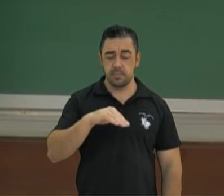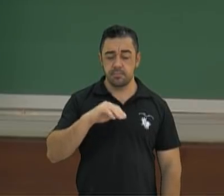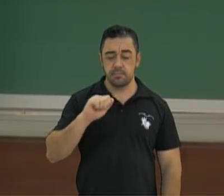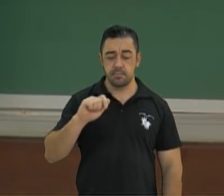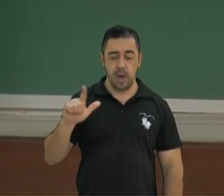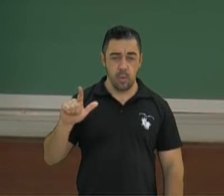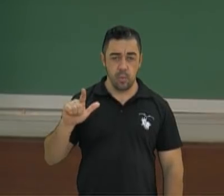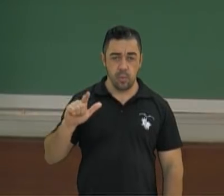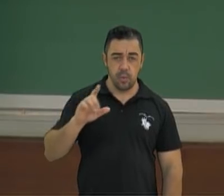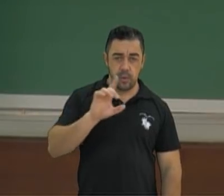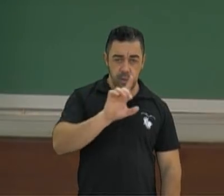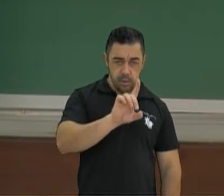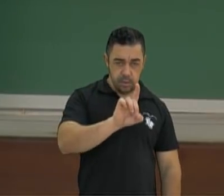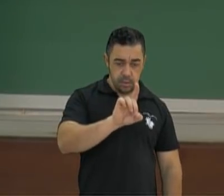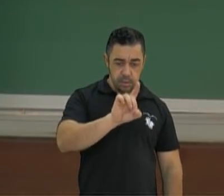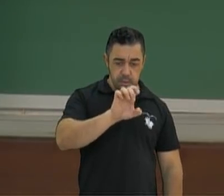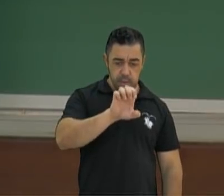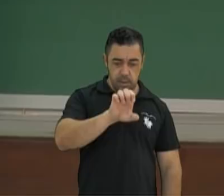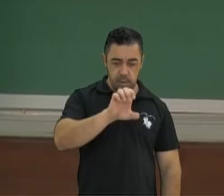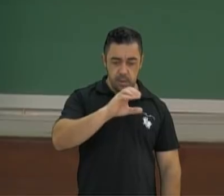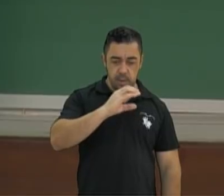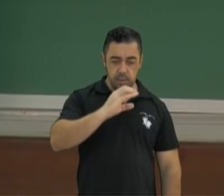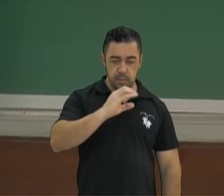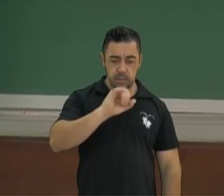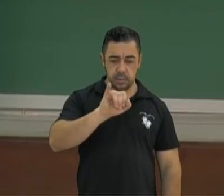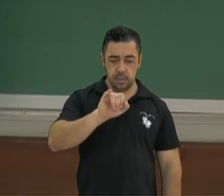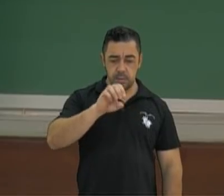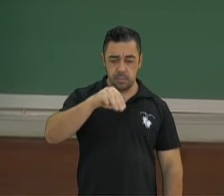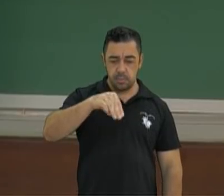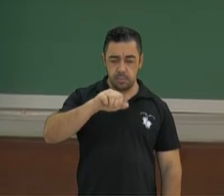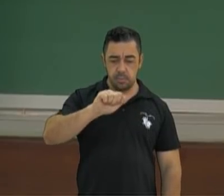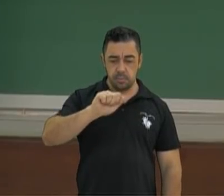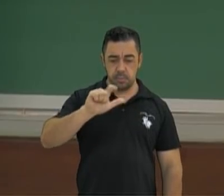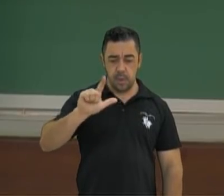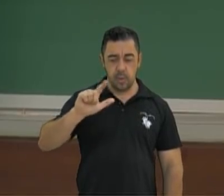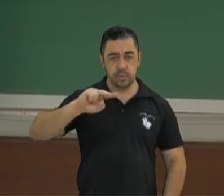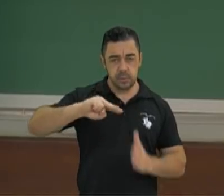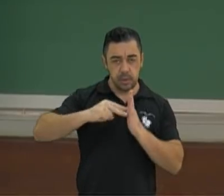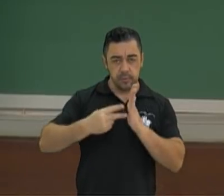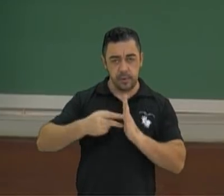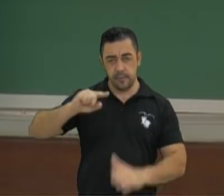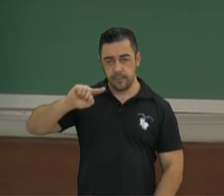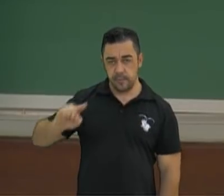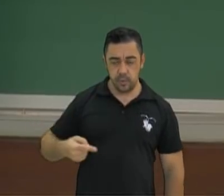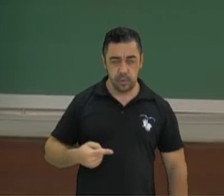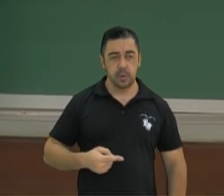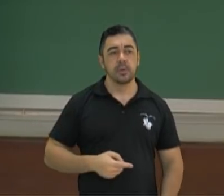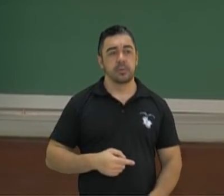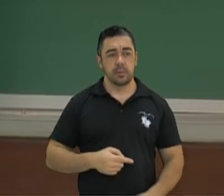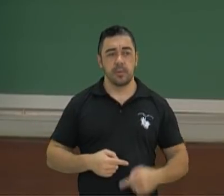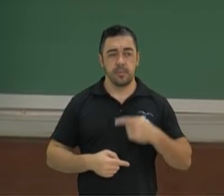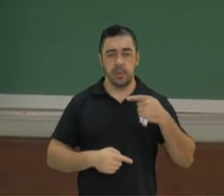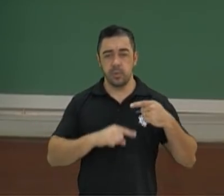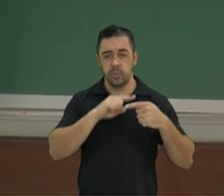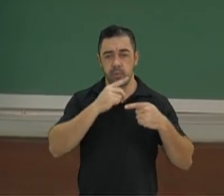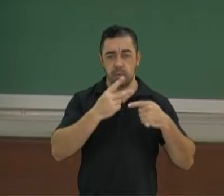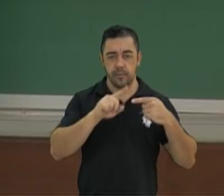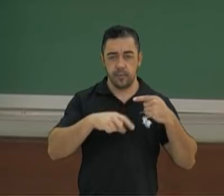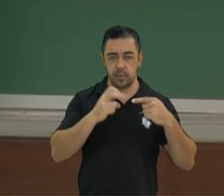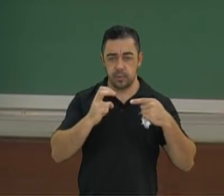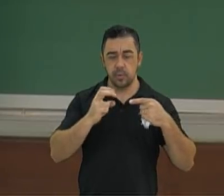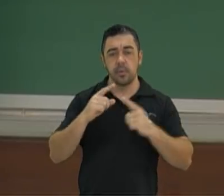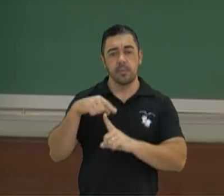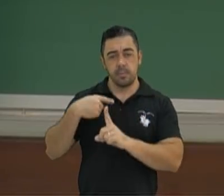lembra que eu estou me referindo aos números que têm a vírgula. Então, a professora colocou menos 2,5 graus